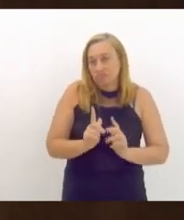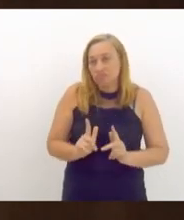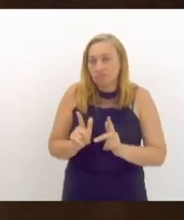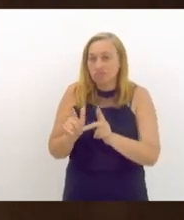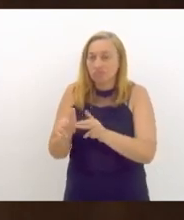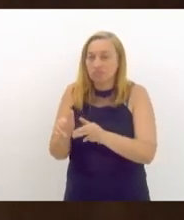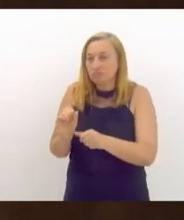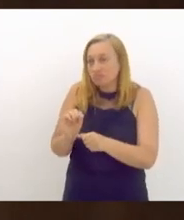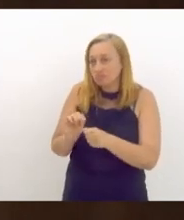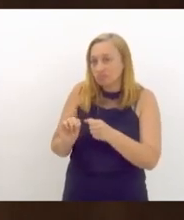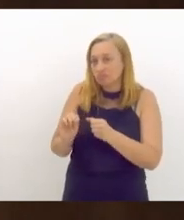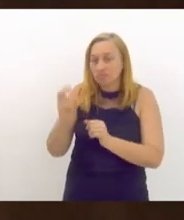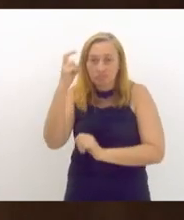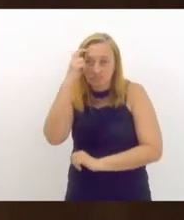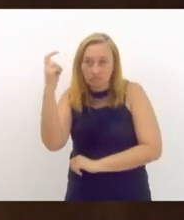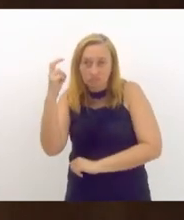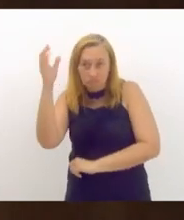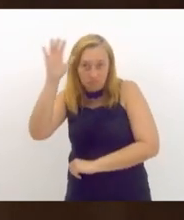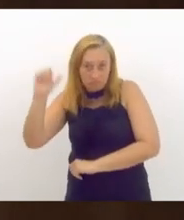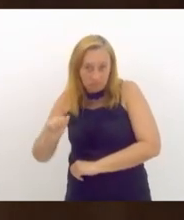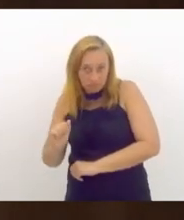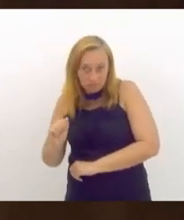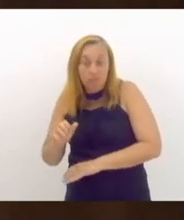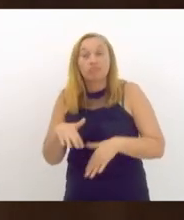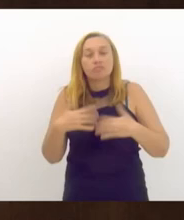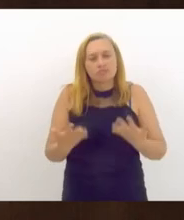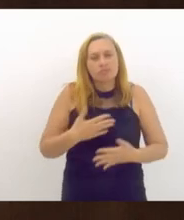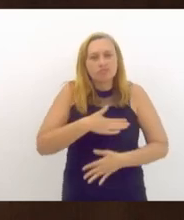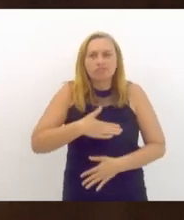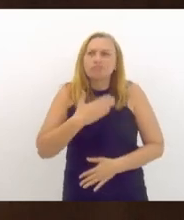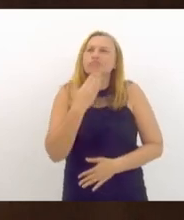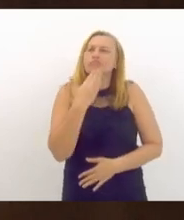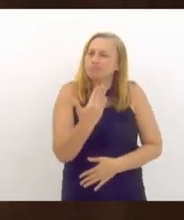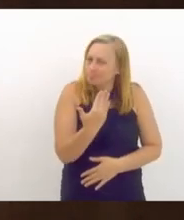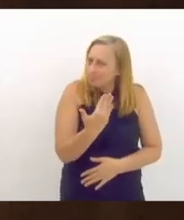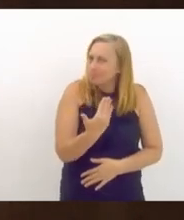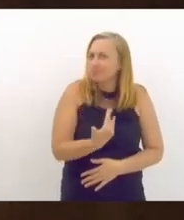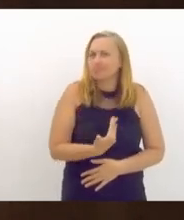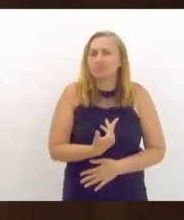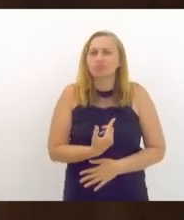da cultura afro. Então, eu gostaria de pedir aos nossos